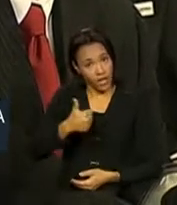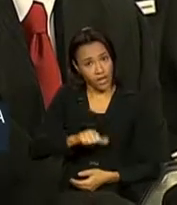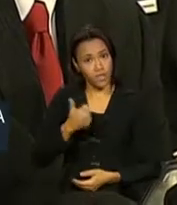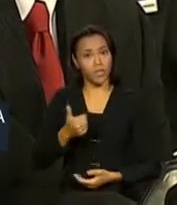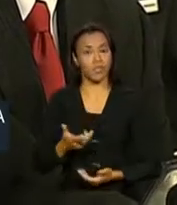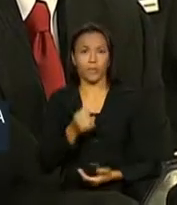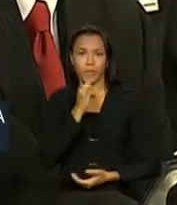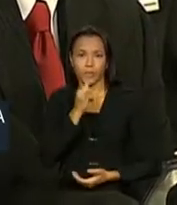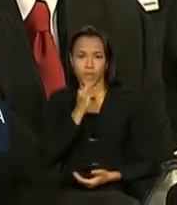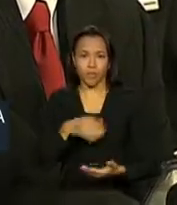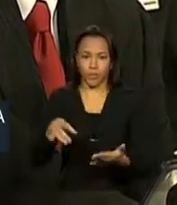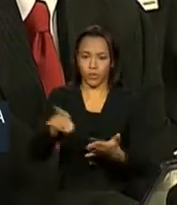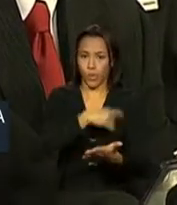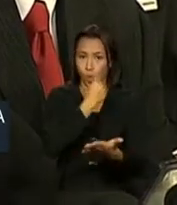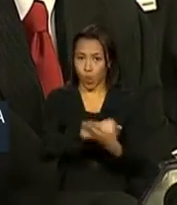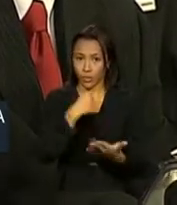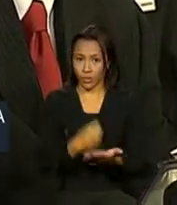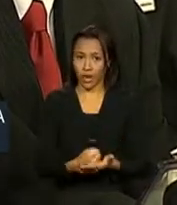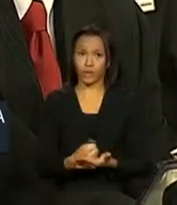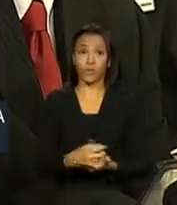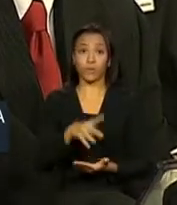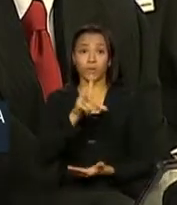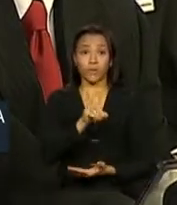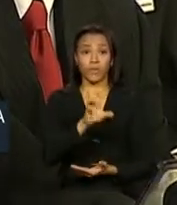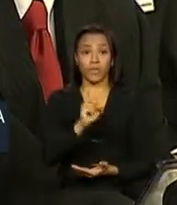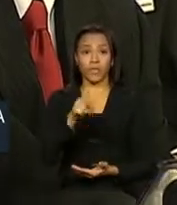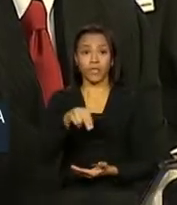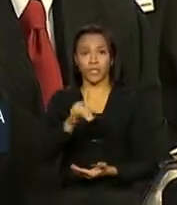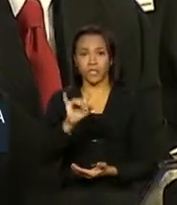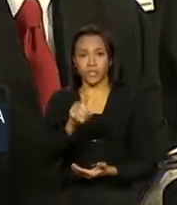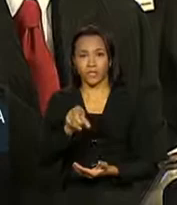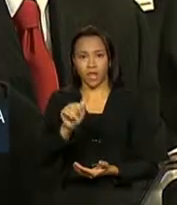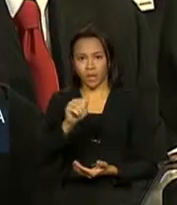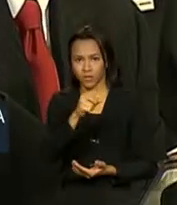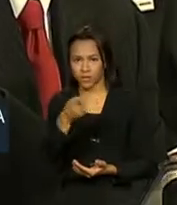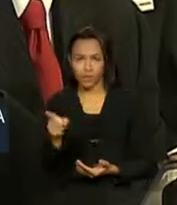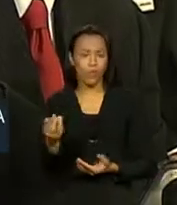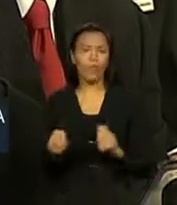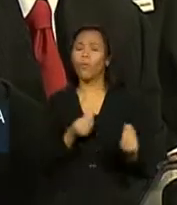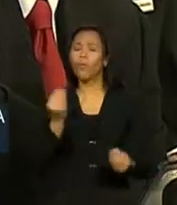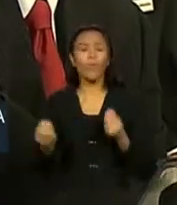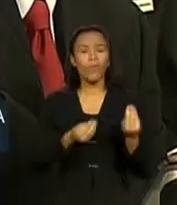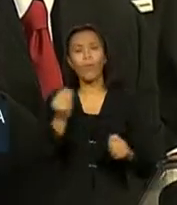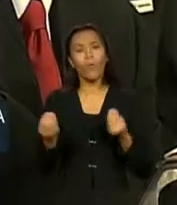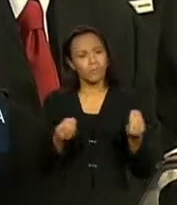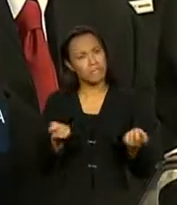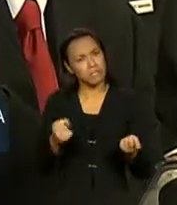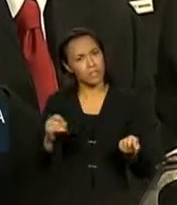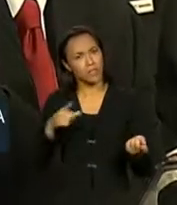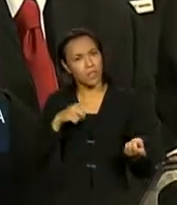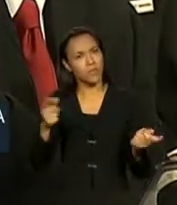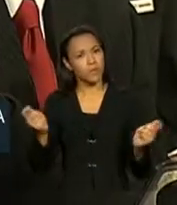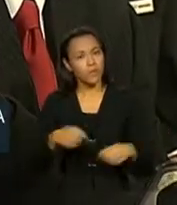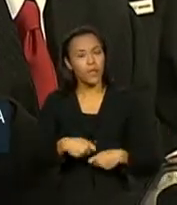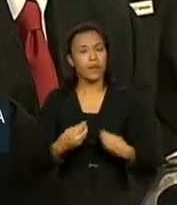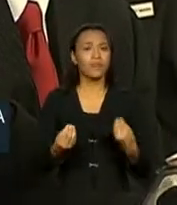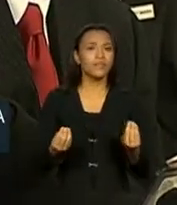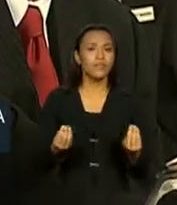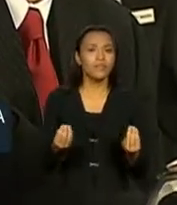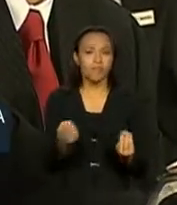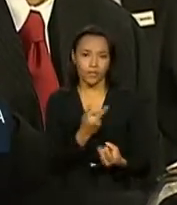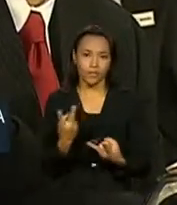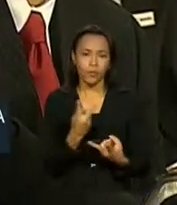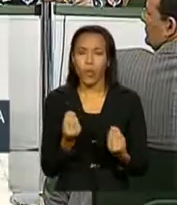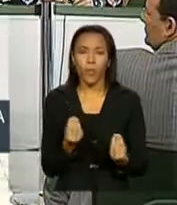desindexação dos contratos e a venda de excedentes de energia. Como que isso está sendo tratado? Se tem possibilidade de sair alguma coisa sobre esses